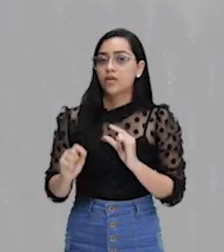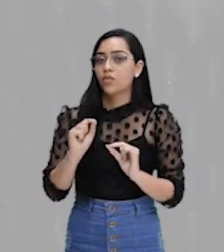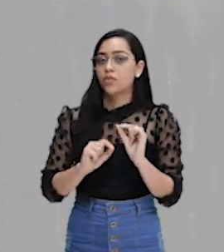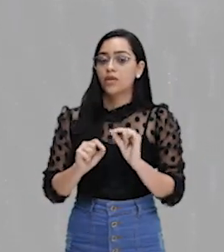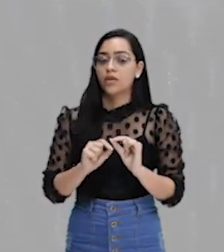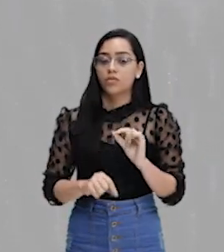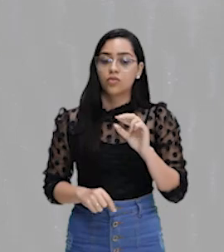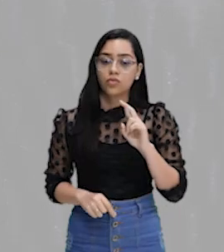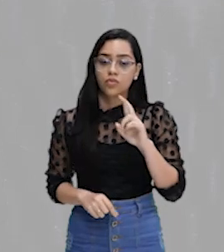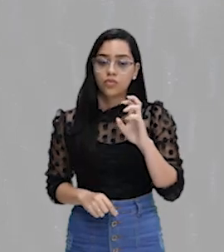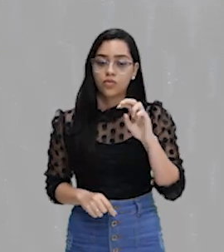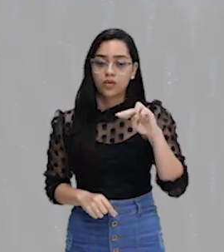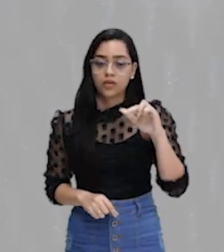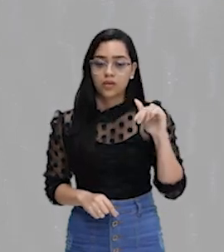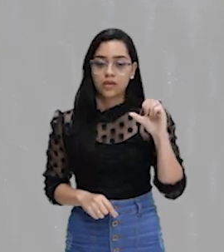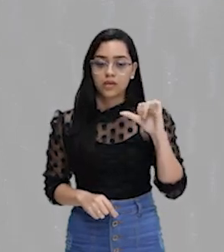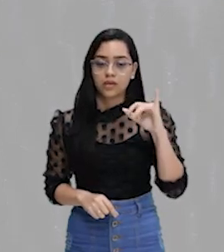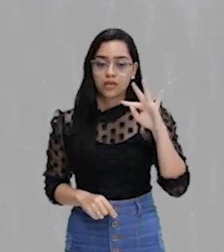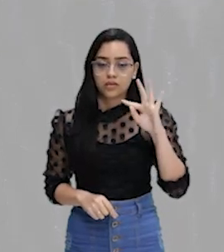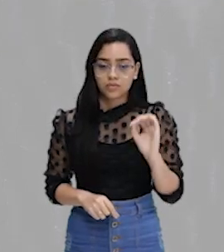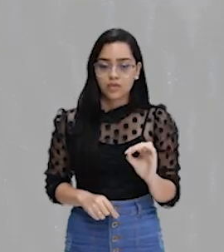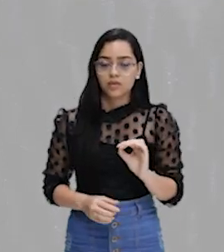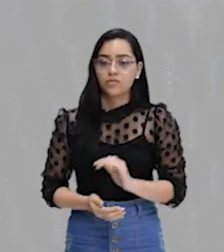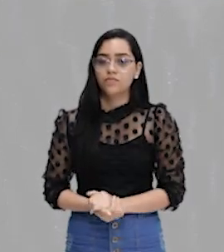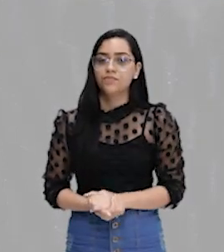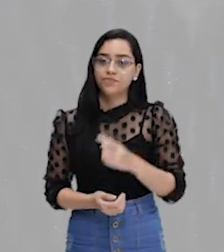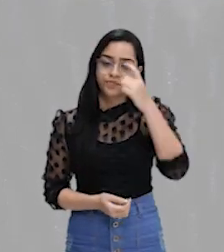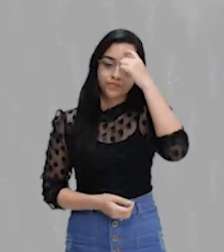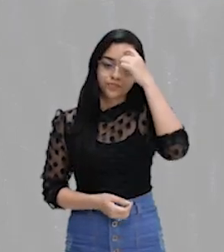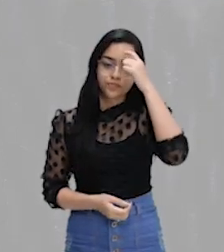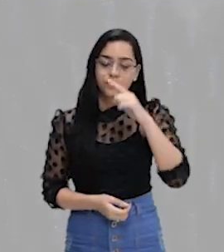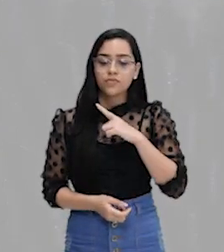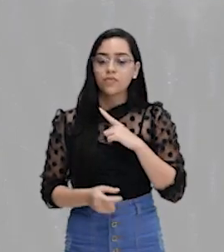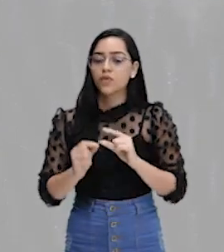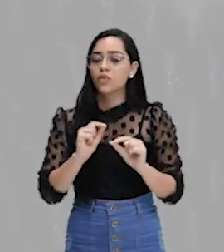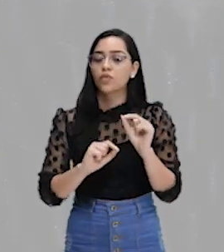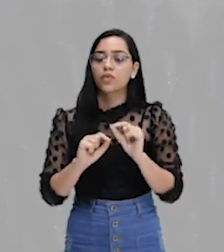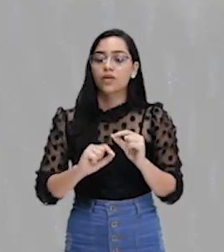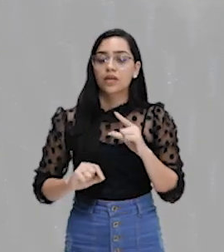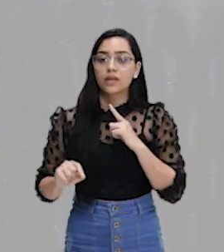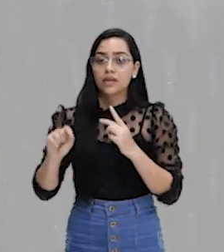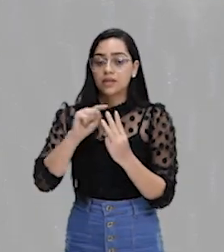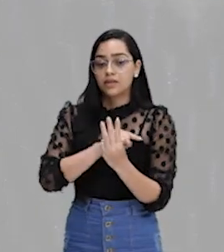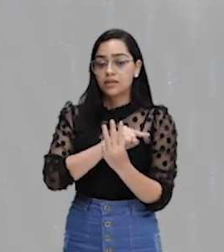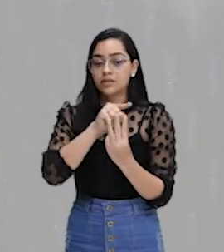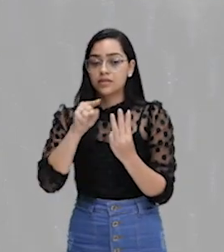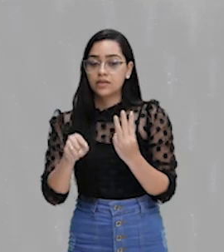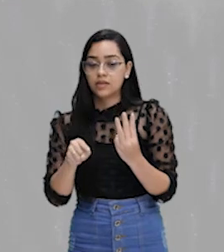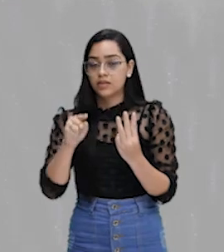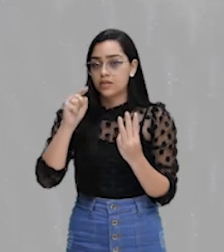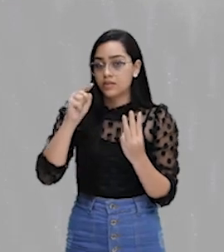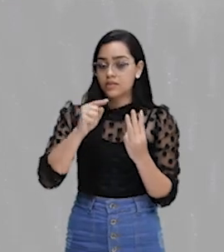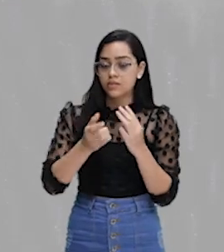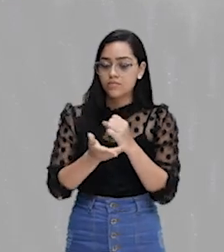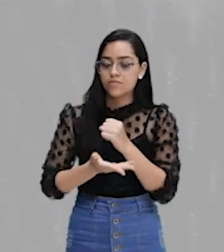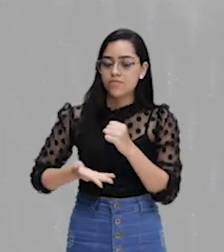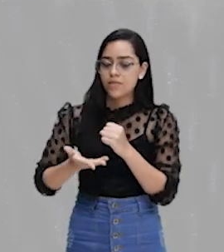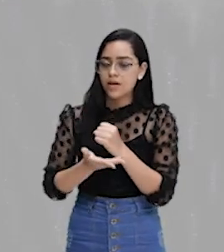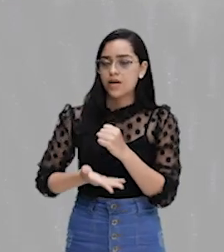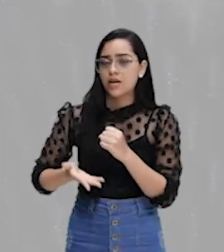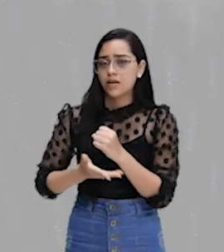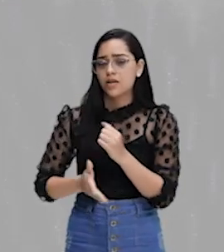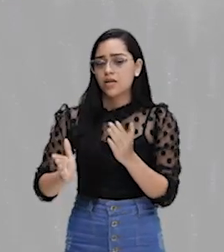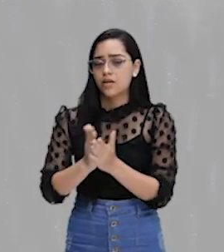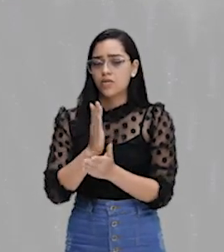Renascimento. Dentro dessa linha de pensamento, nós iremos abordar três questões fundamentais, algumas